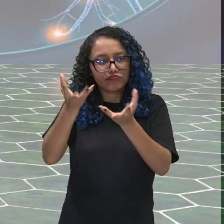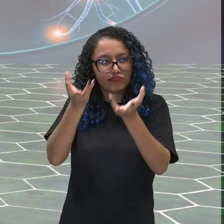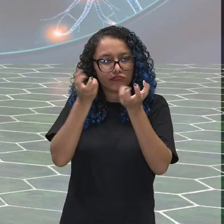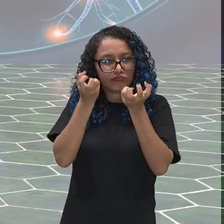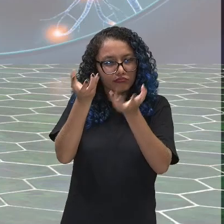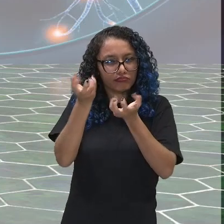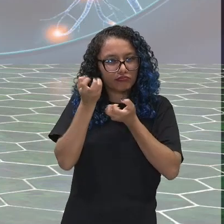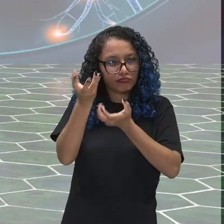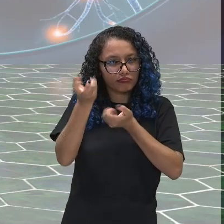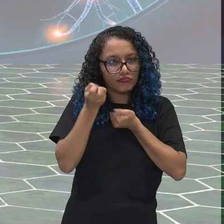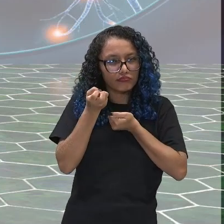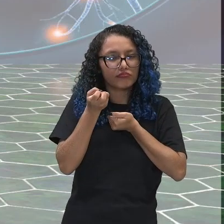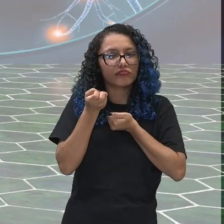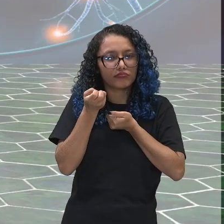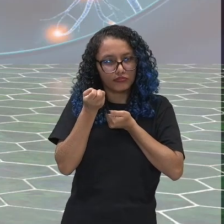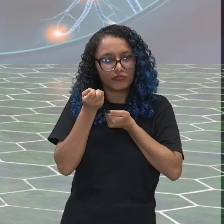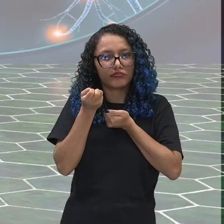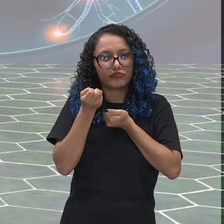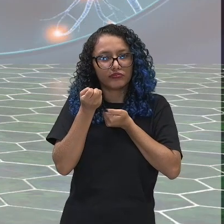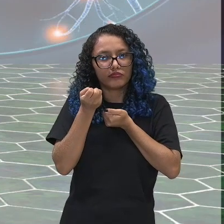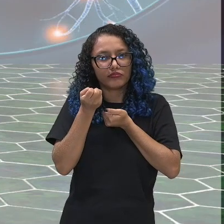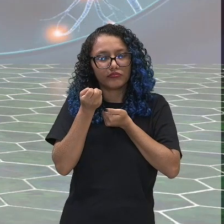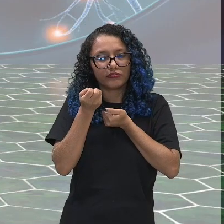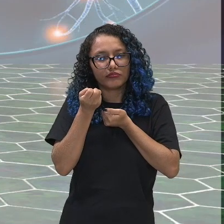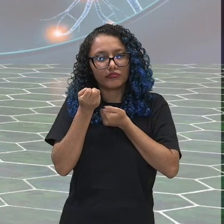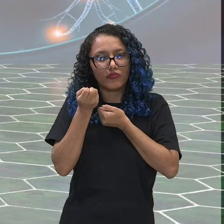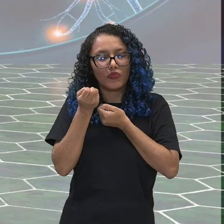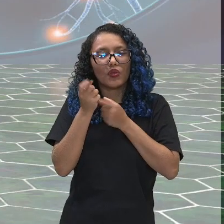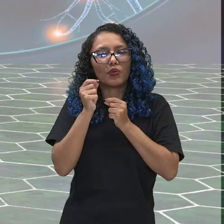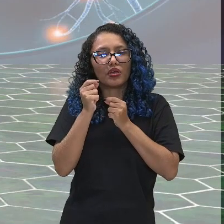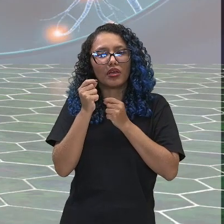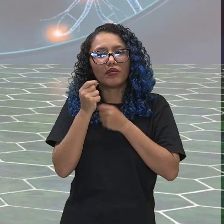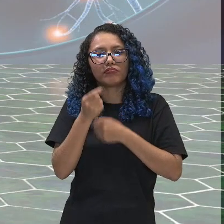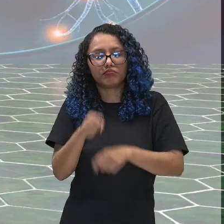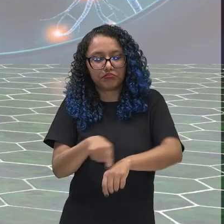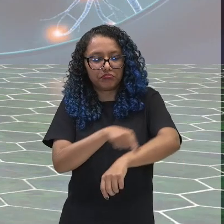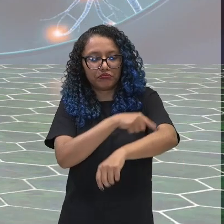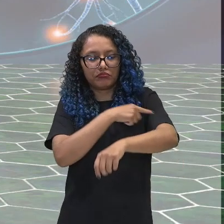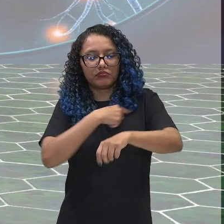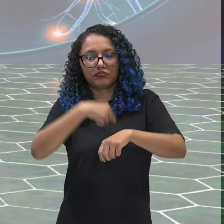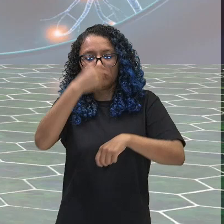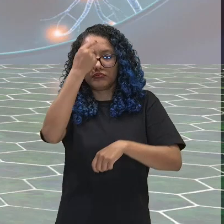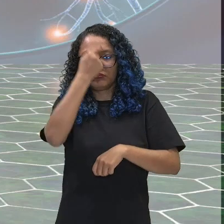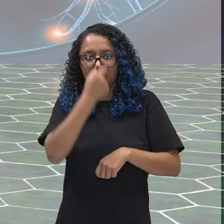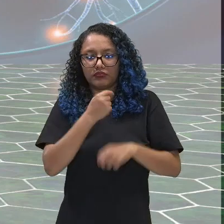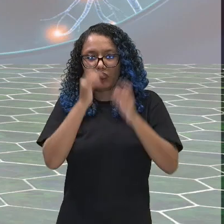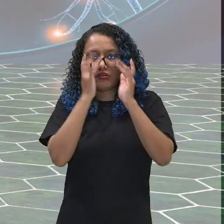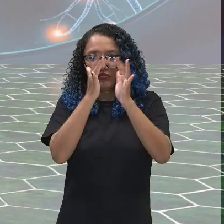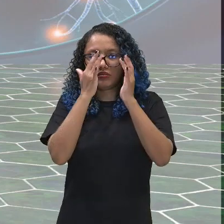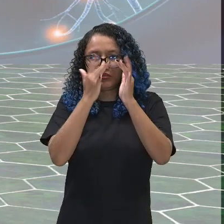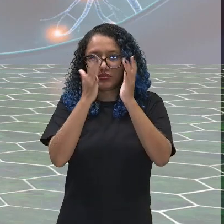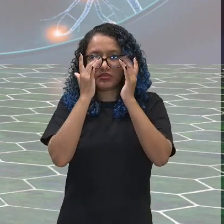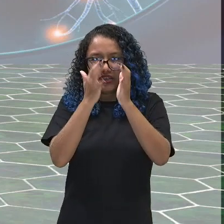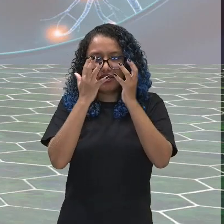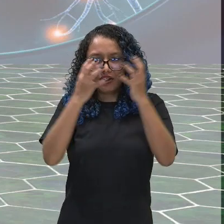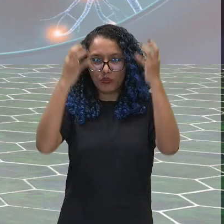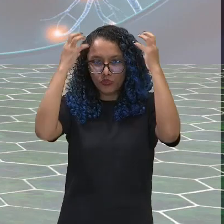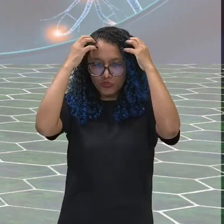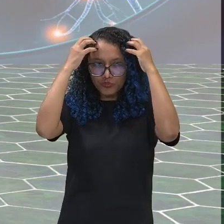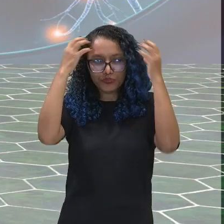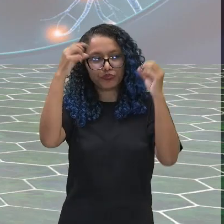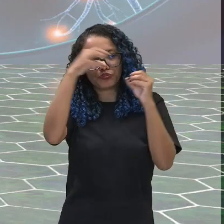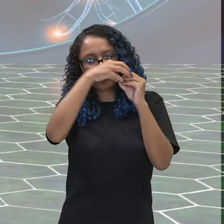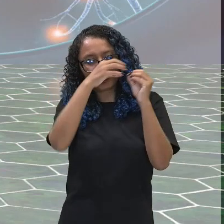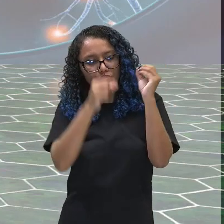indo lá para a medula e o cérebro, né, todo o encéfalo, que compõe o encéfalo,